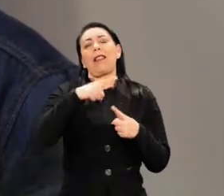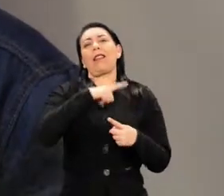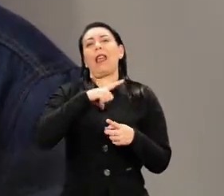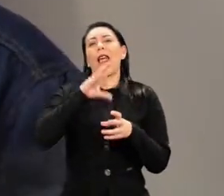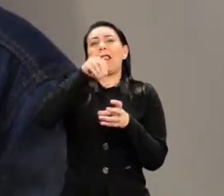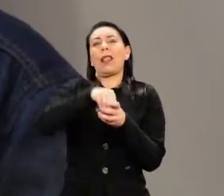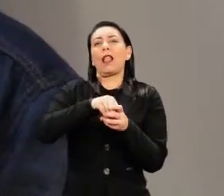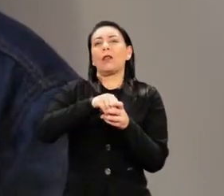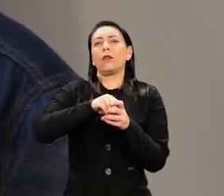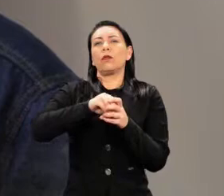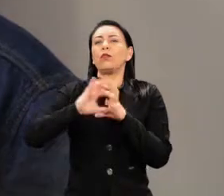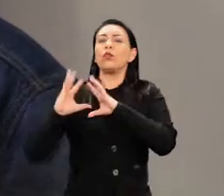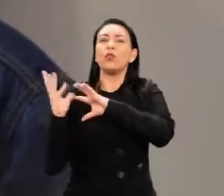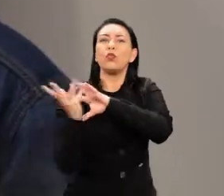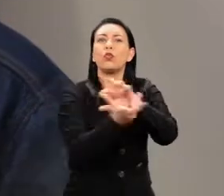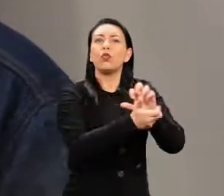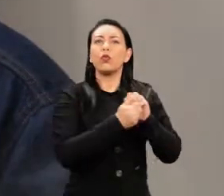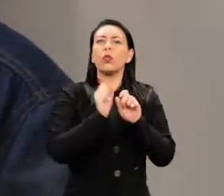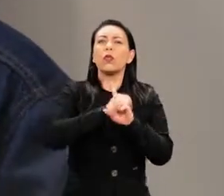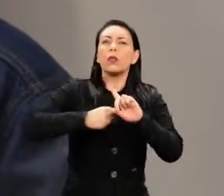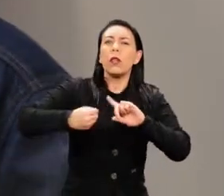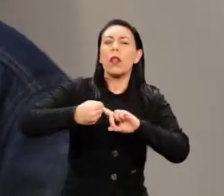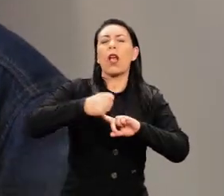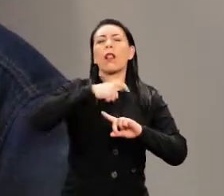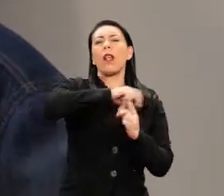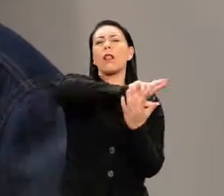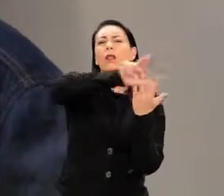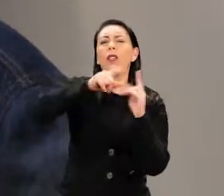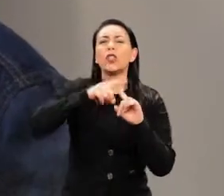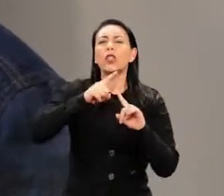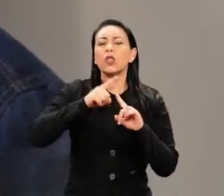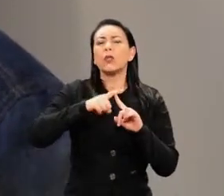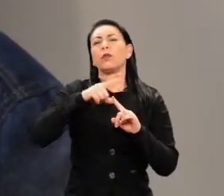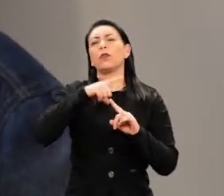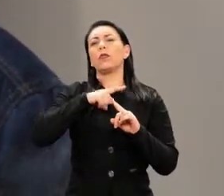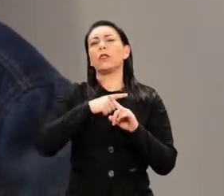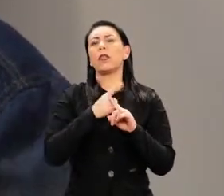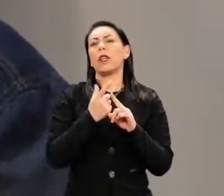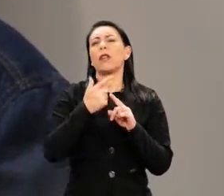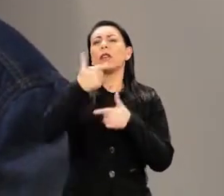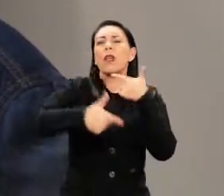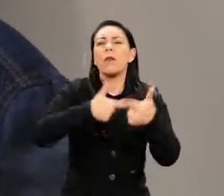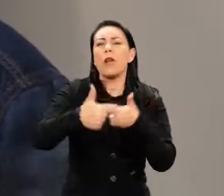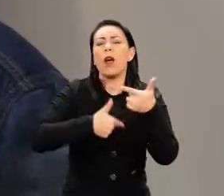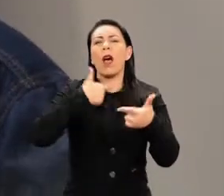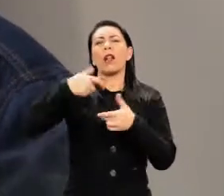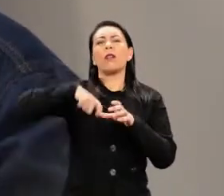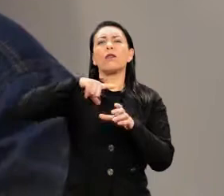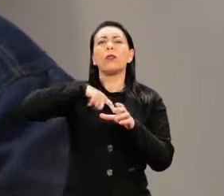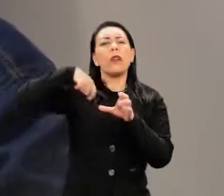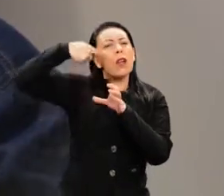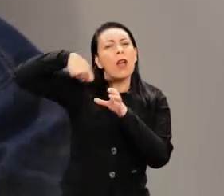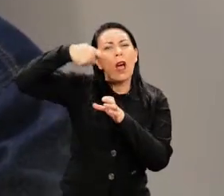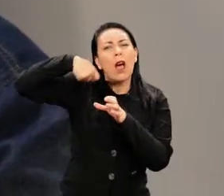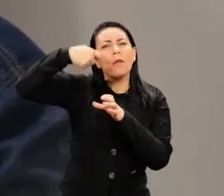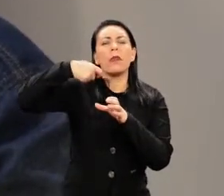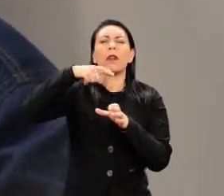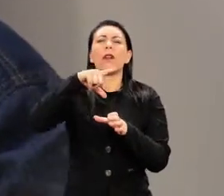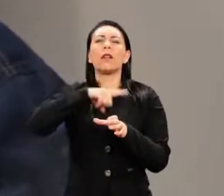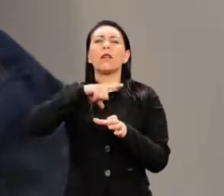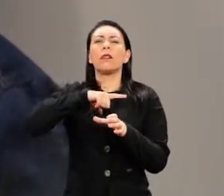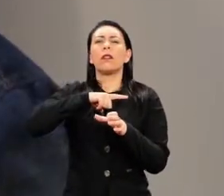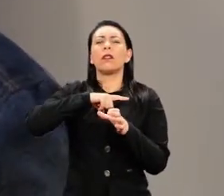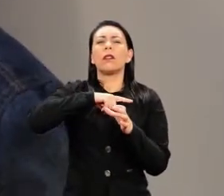e várias maneiras têm veículos têm demanda de produção tem câmeras de